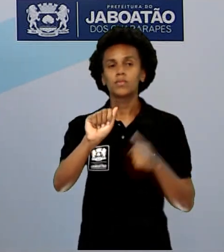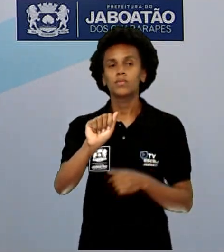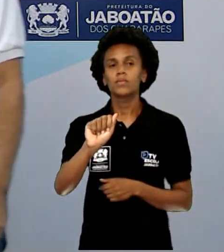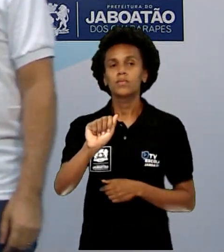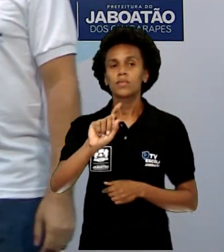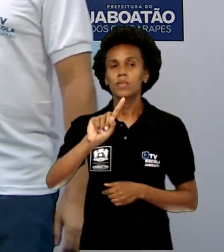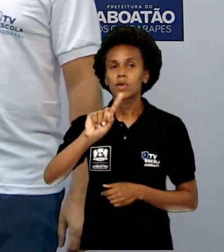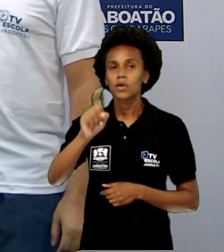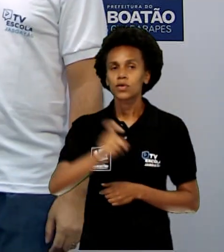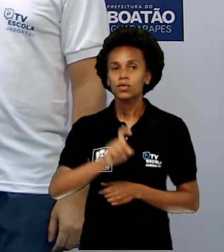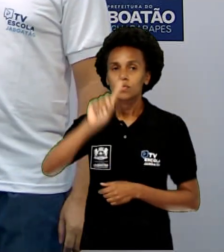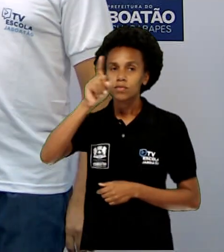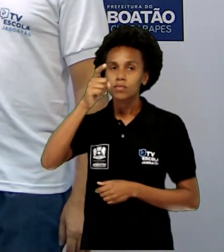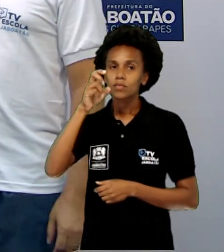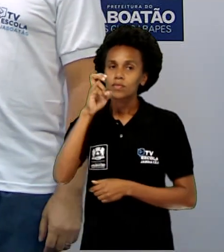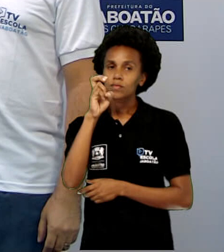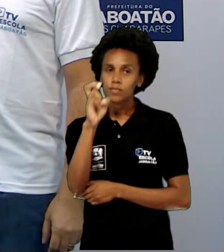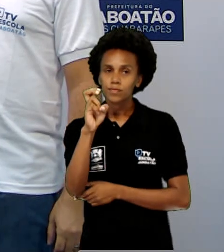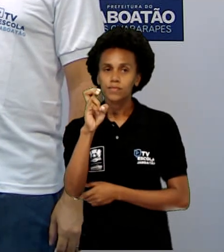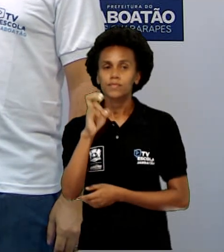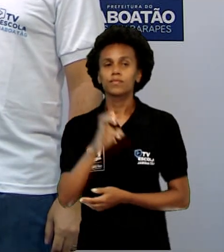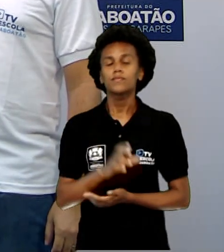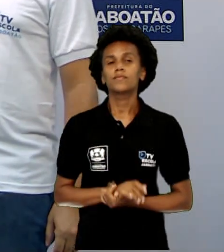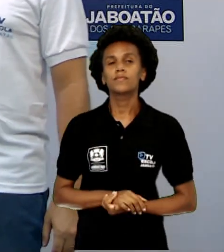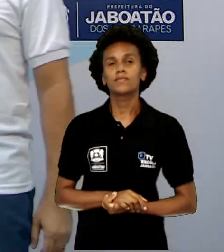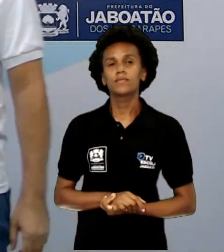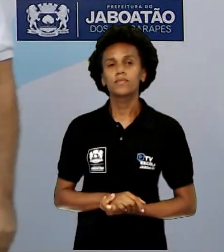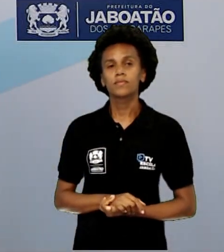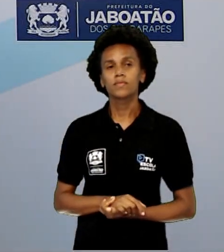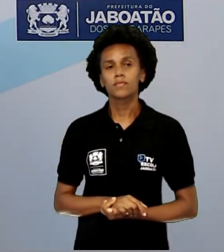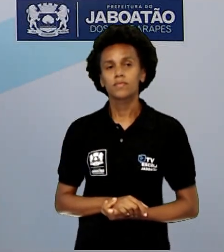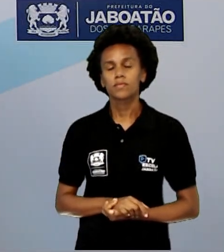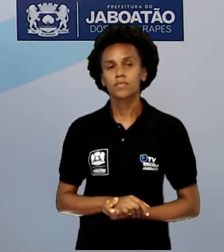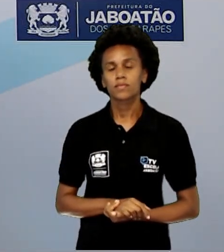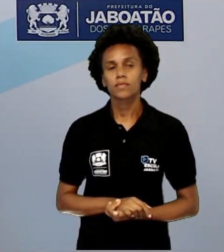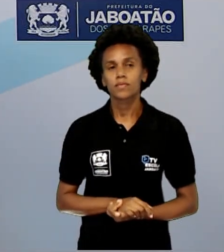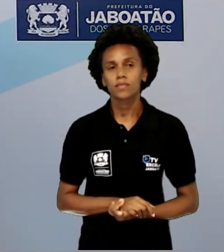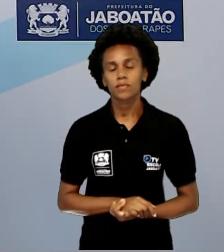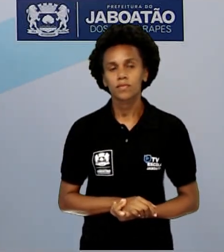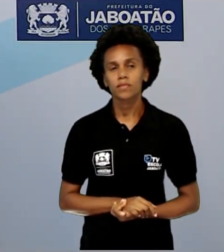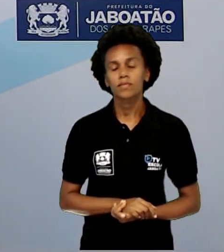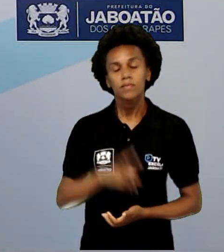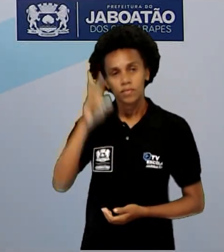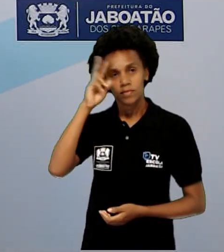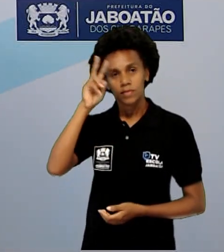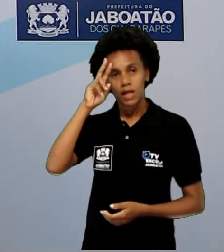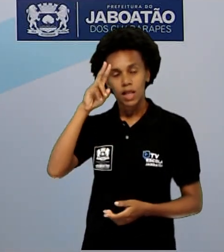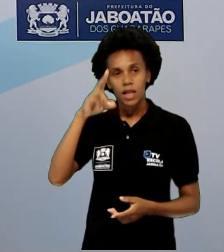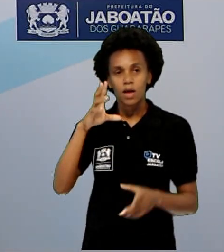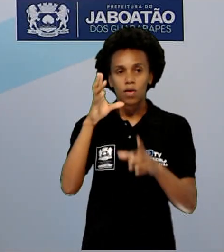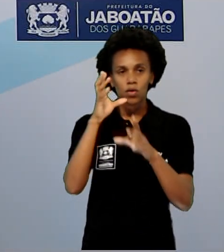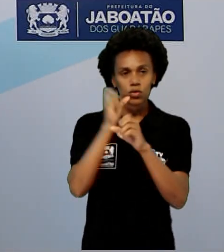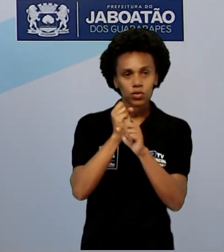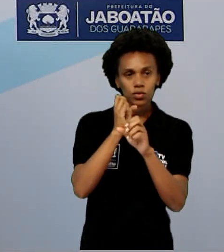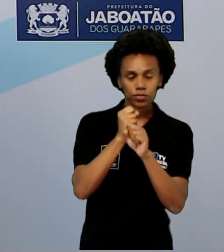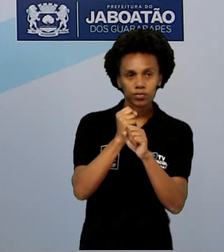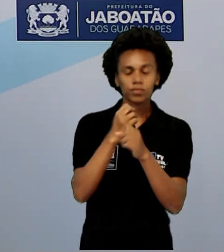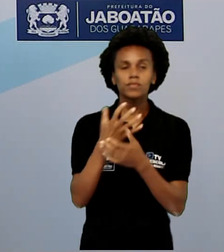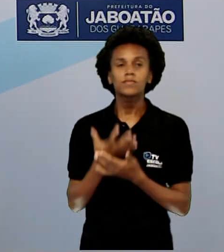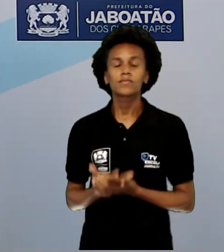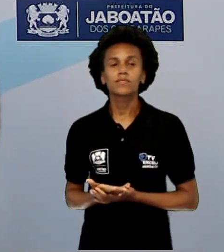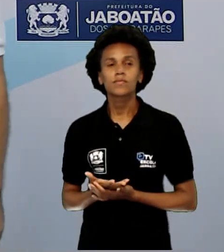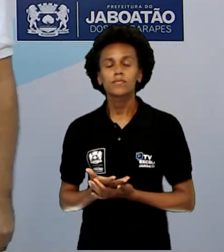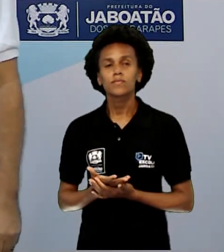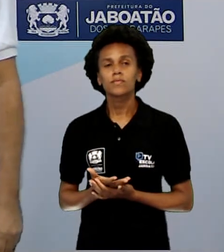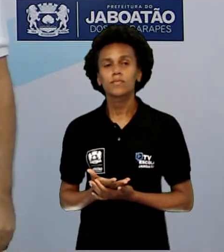5. Veja bem, se eu quero, lembra de soma e produto? Se eu quero que a